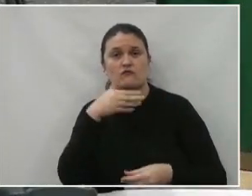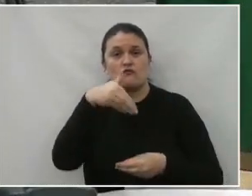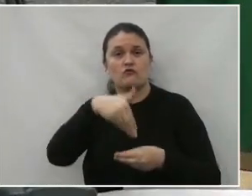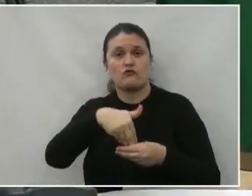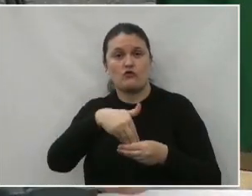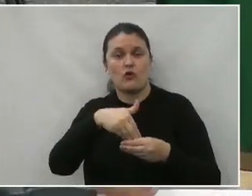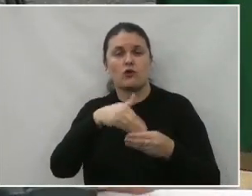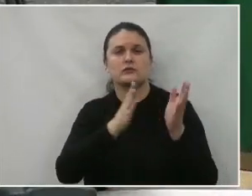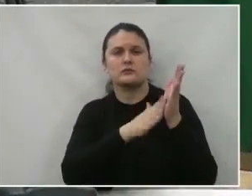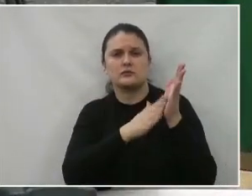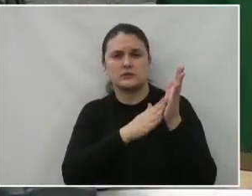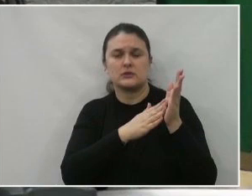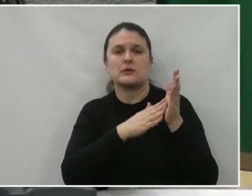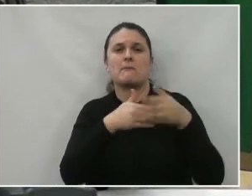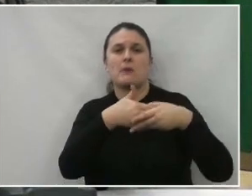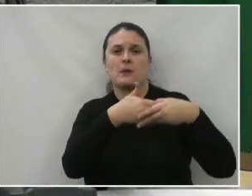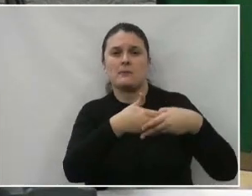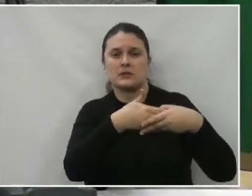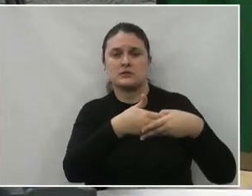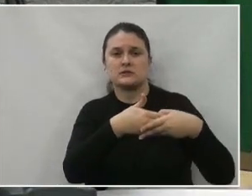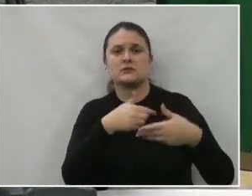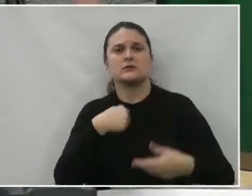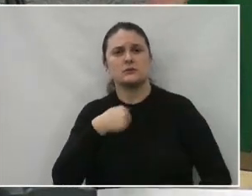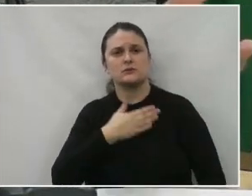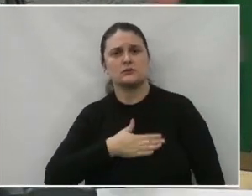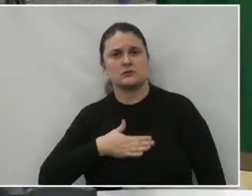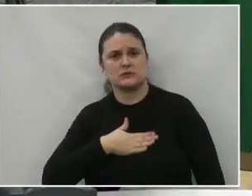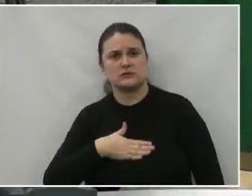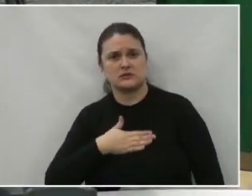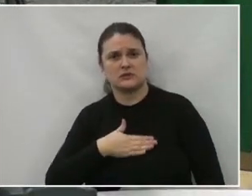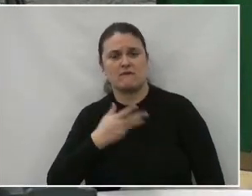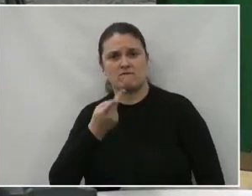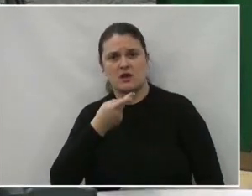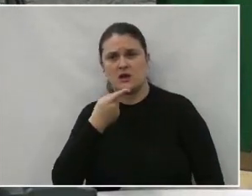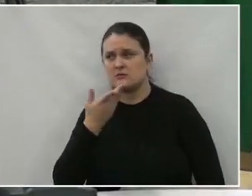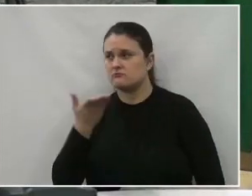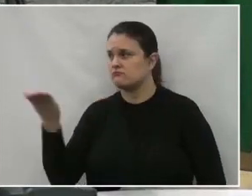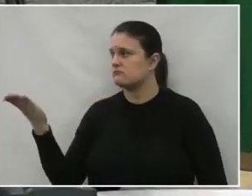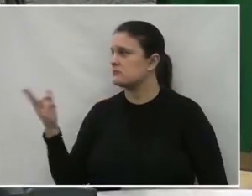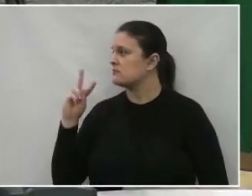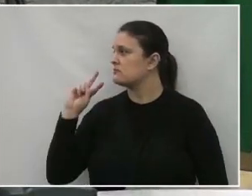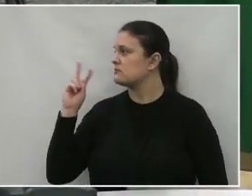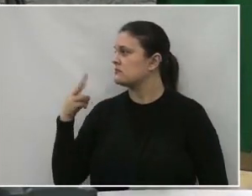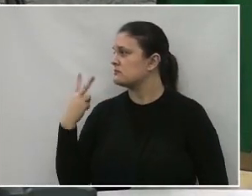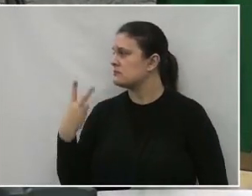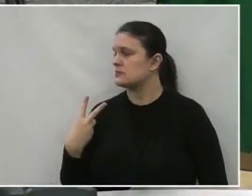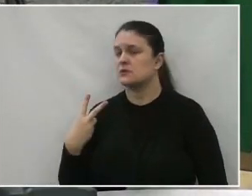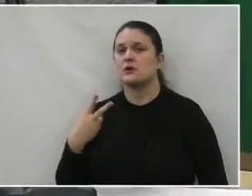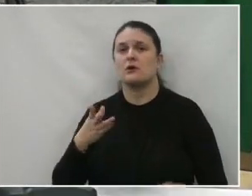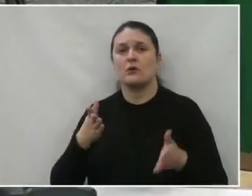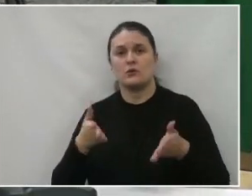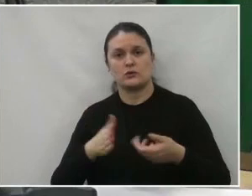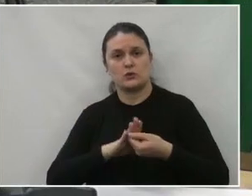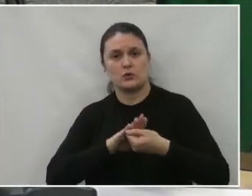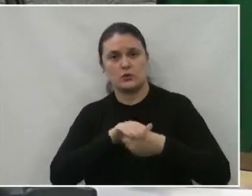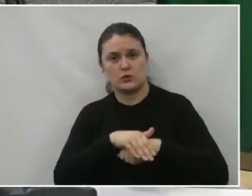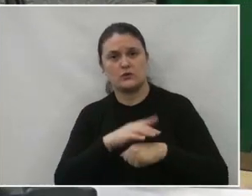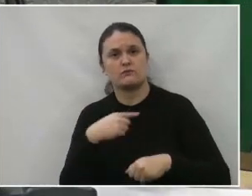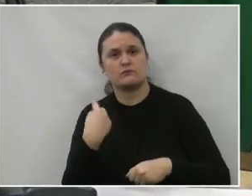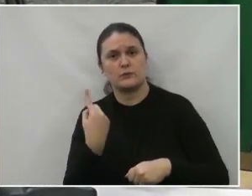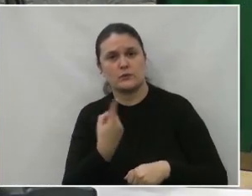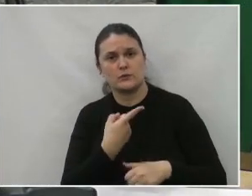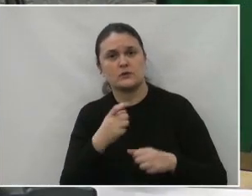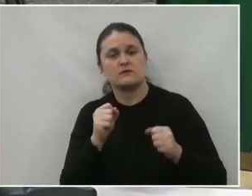votos de louvor e congratulações, eu gostaria de sugerir para os nossos colegas vereadores que na noite de hoje nós